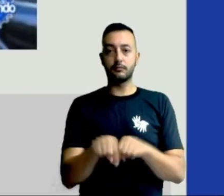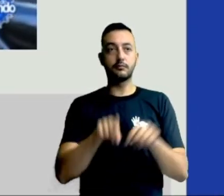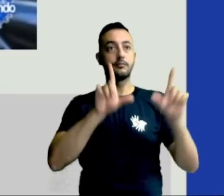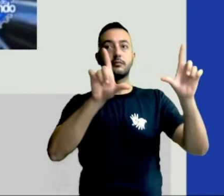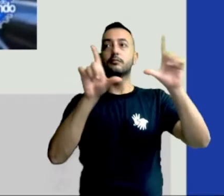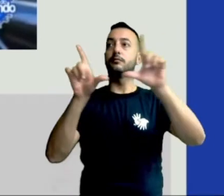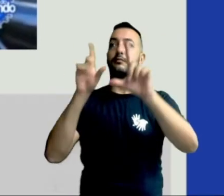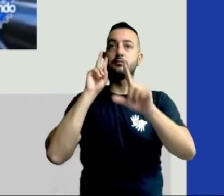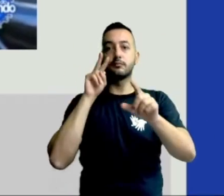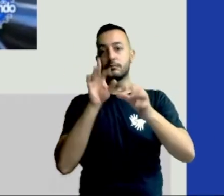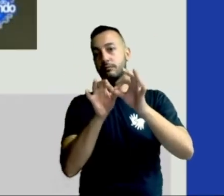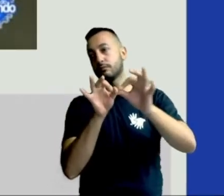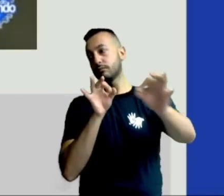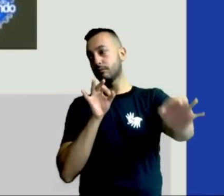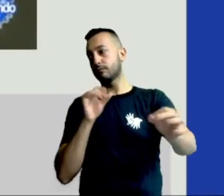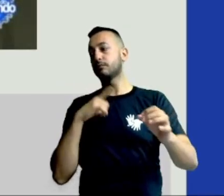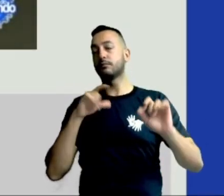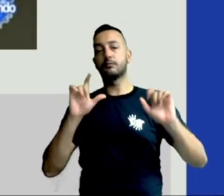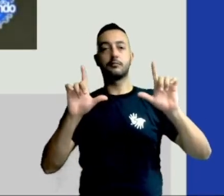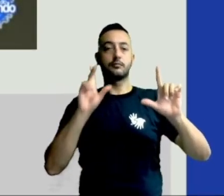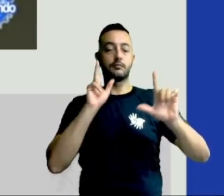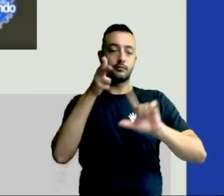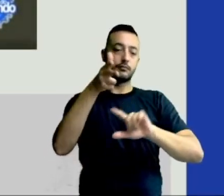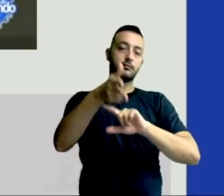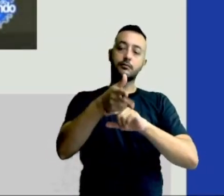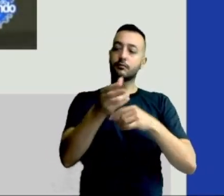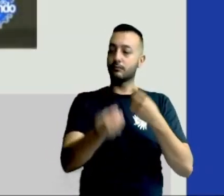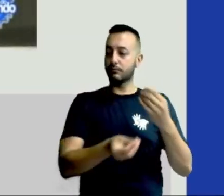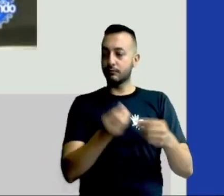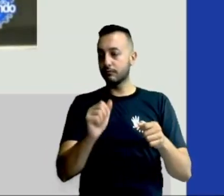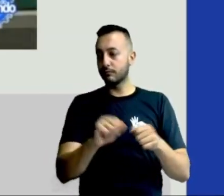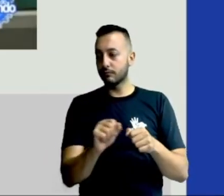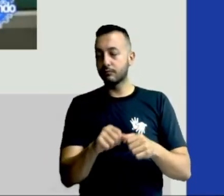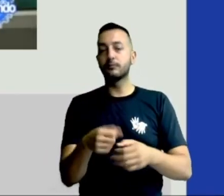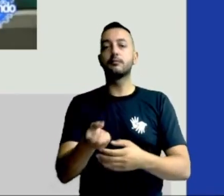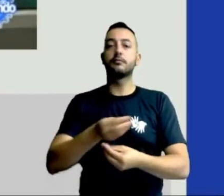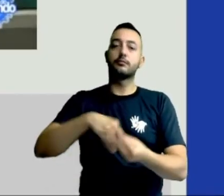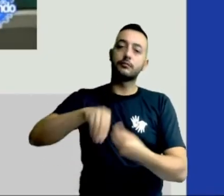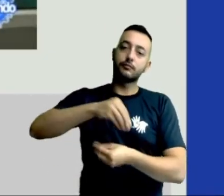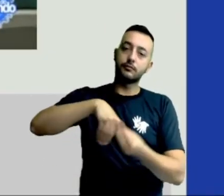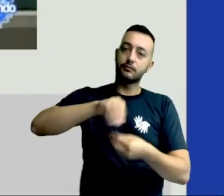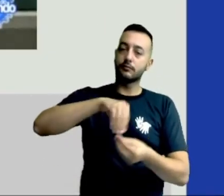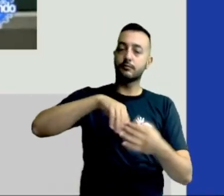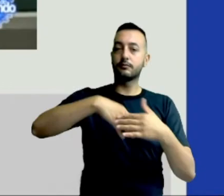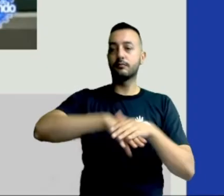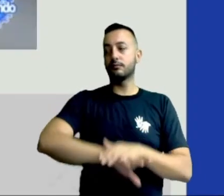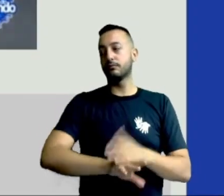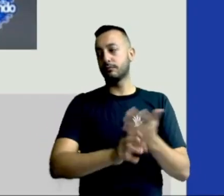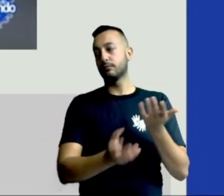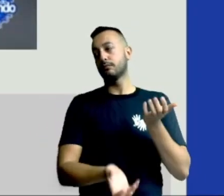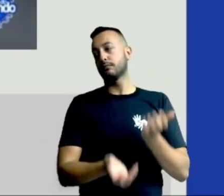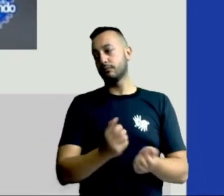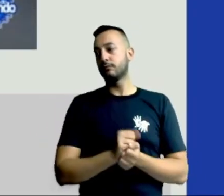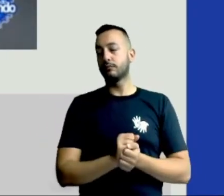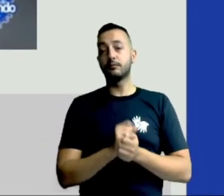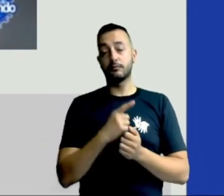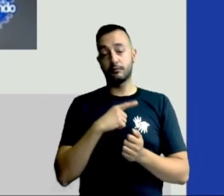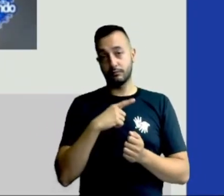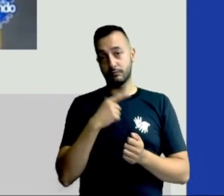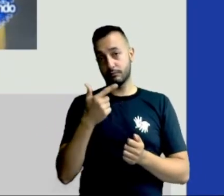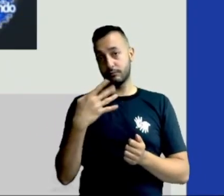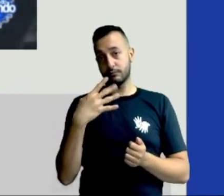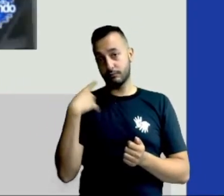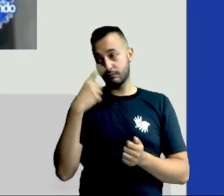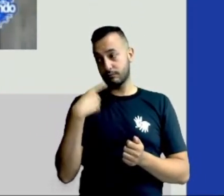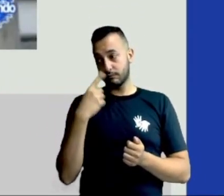tudo à distância, que tem até câmera para ver como está indo a receita do bolo lá dentro do forno. Ele fica aceso 24 horas